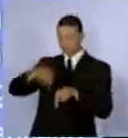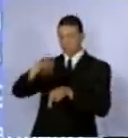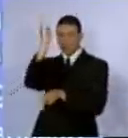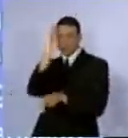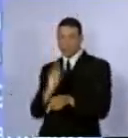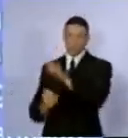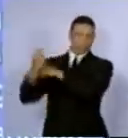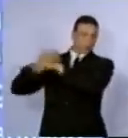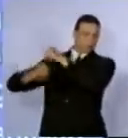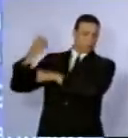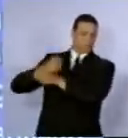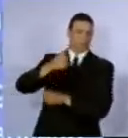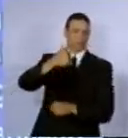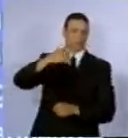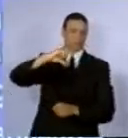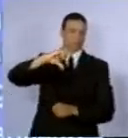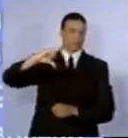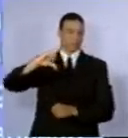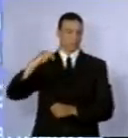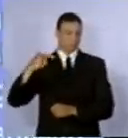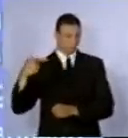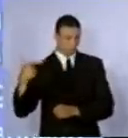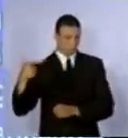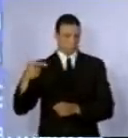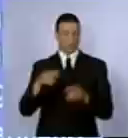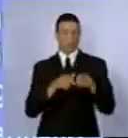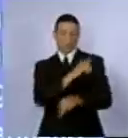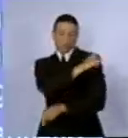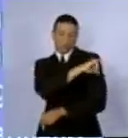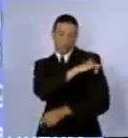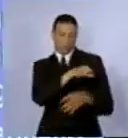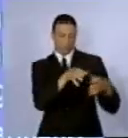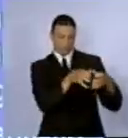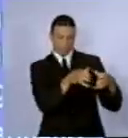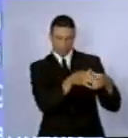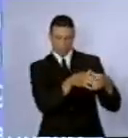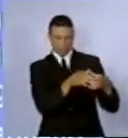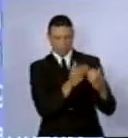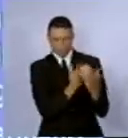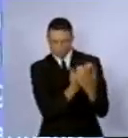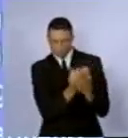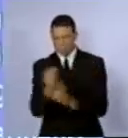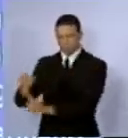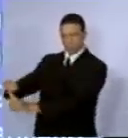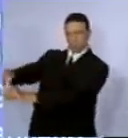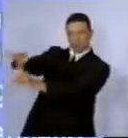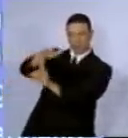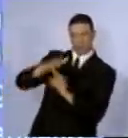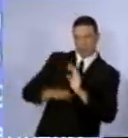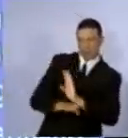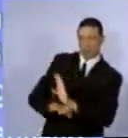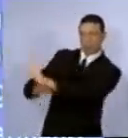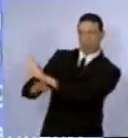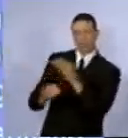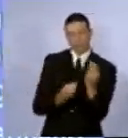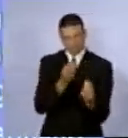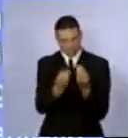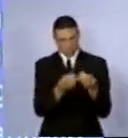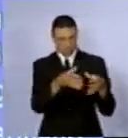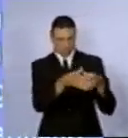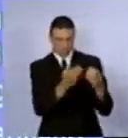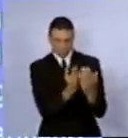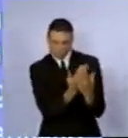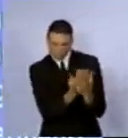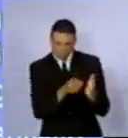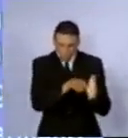em 1992, pela Declaração do Meio Ambiente do Rio, que diz que, bom, para proteger o meio ambiente, a abordagem da precaução deve ser amplamente aplicada pelos Estados